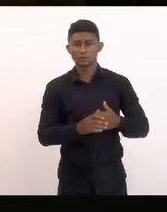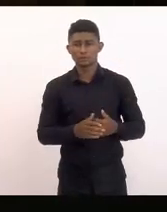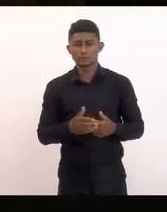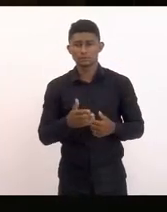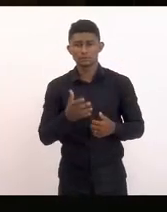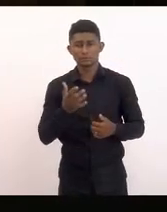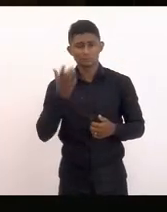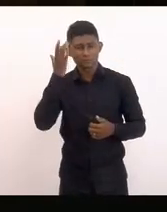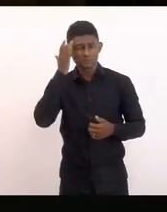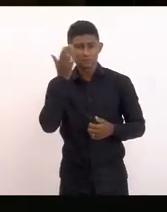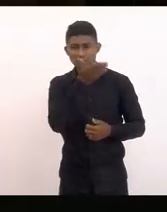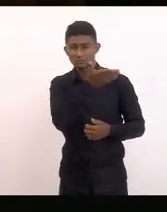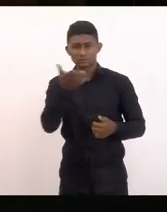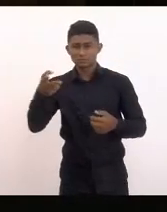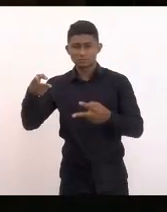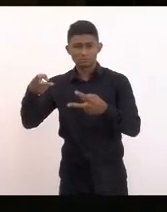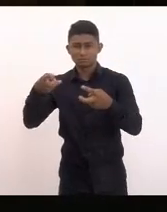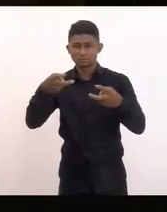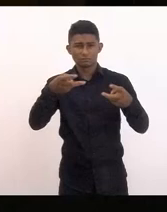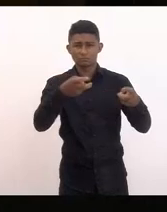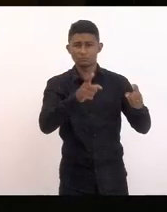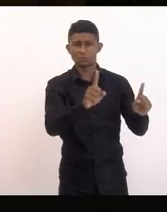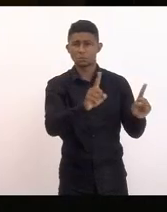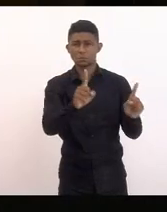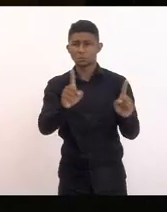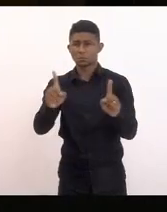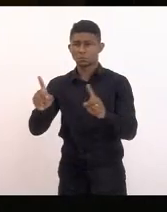acho que não perceberam isso, que é aqui, ó.